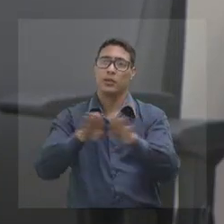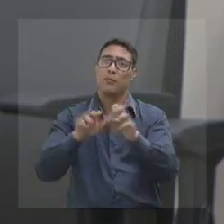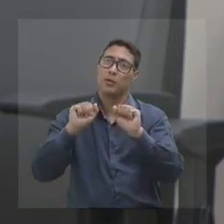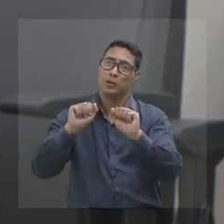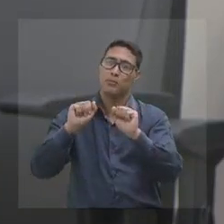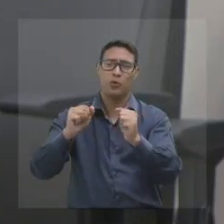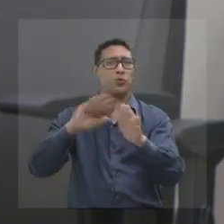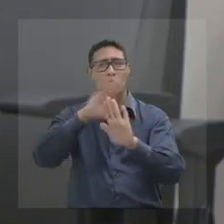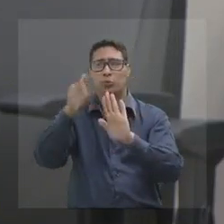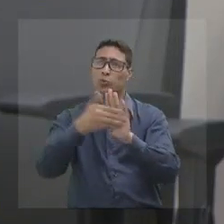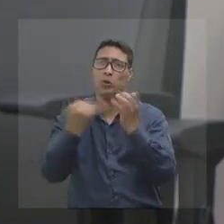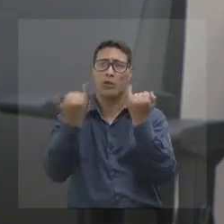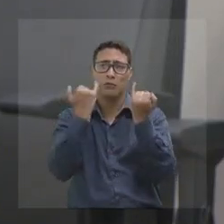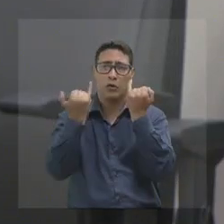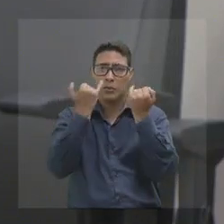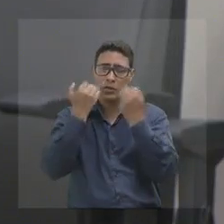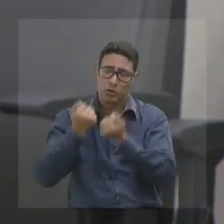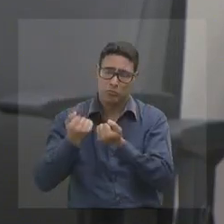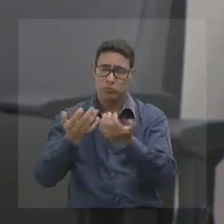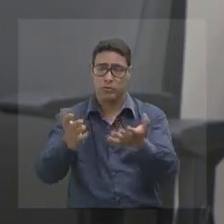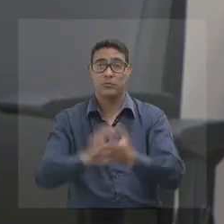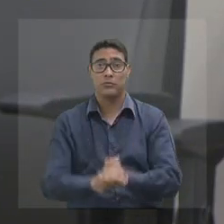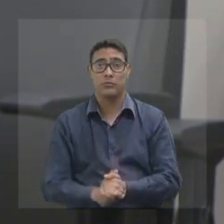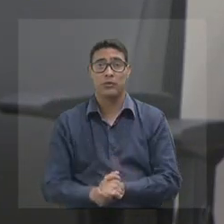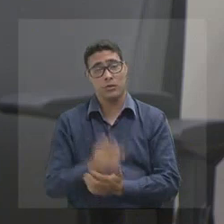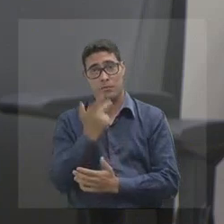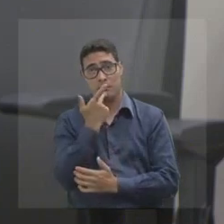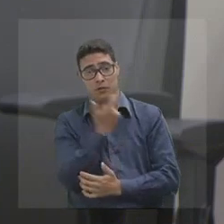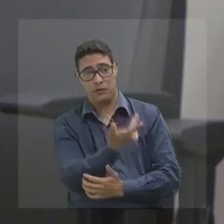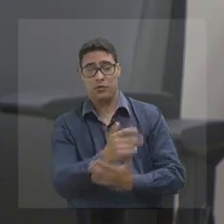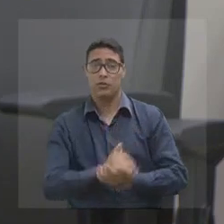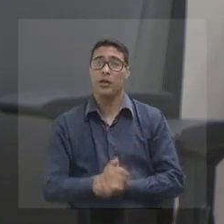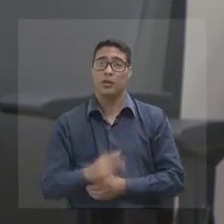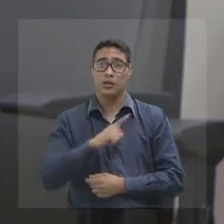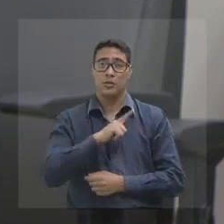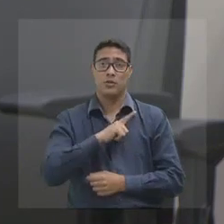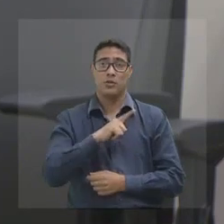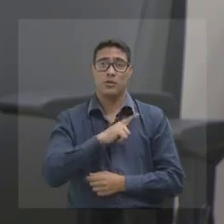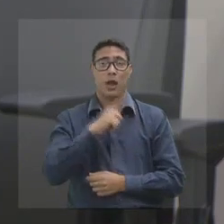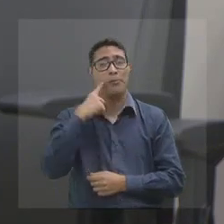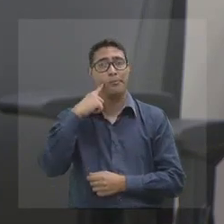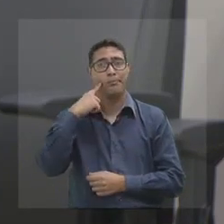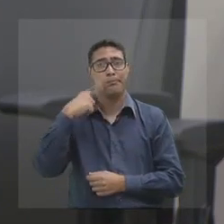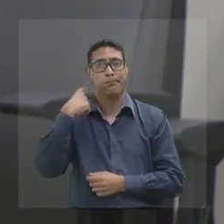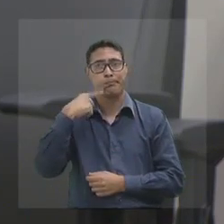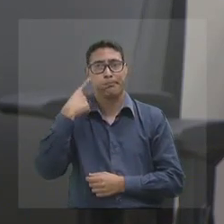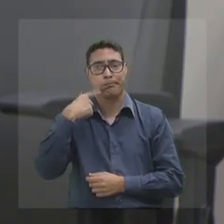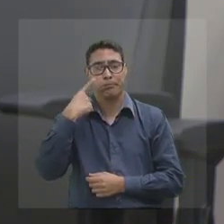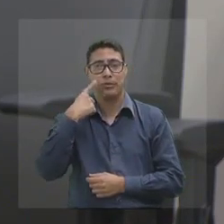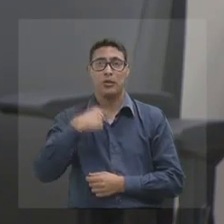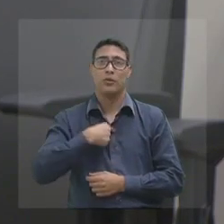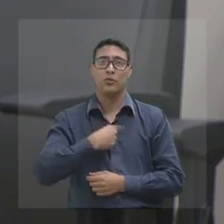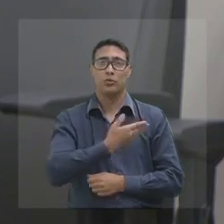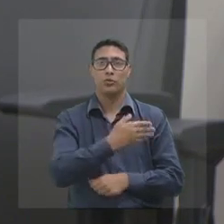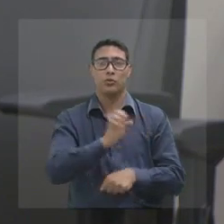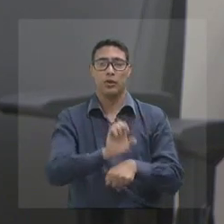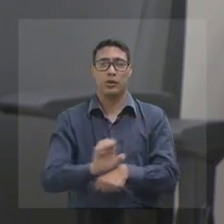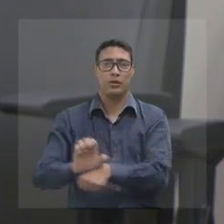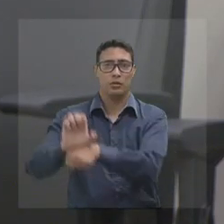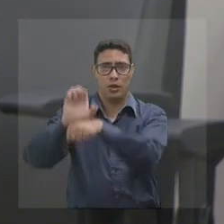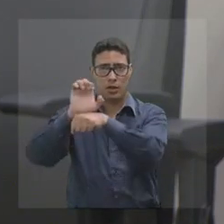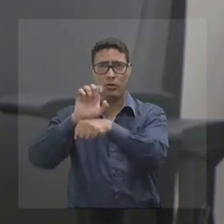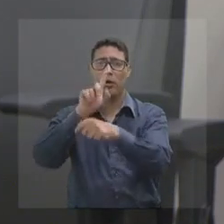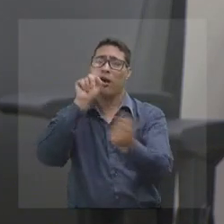todos esses dados bem como você mencionou a gente tem um parecer da Advocacia Geral do Estado sobre a